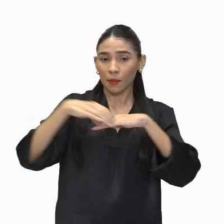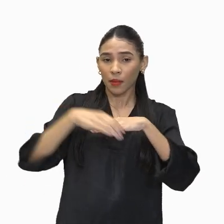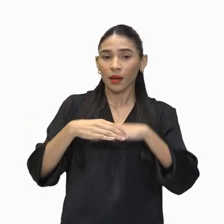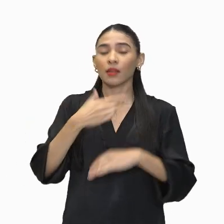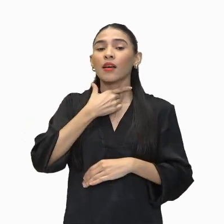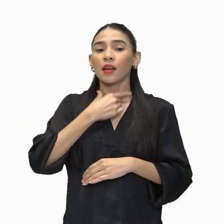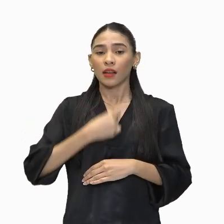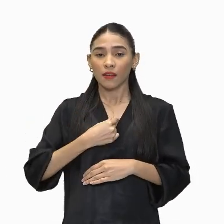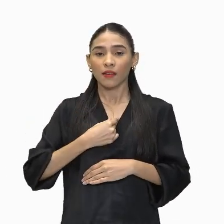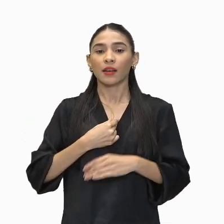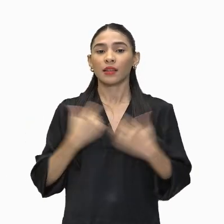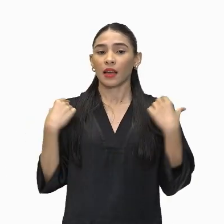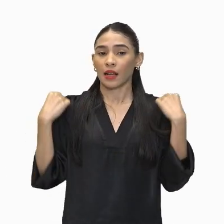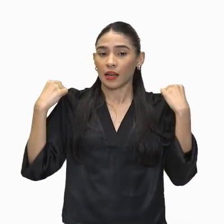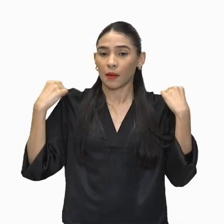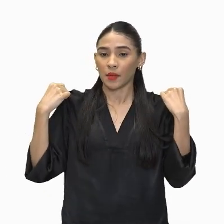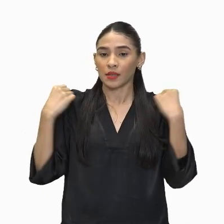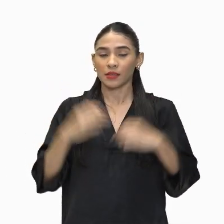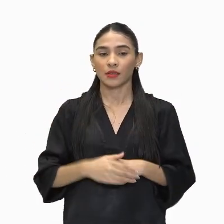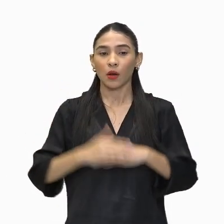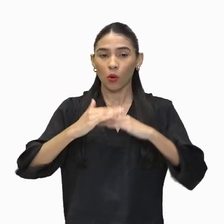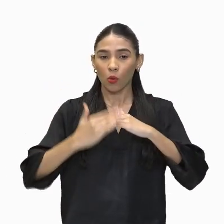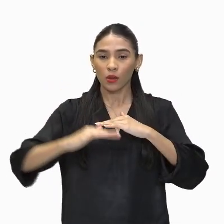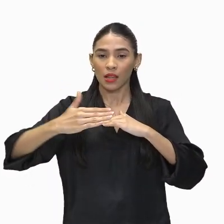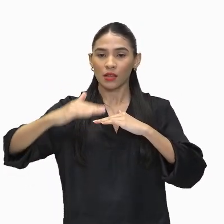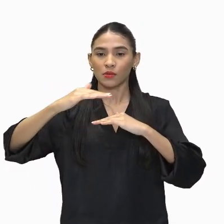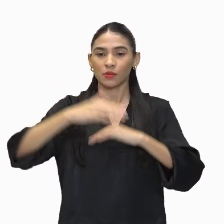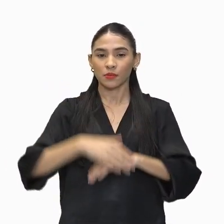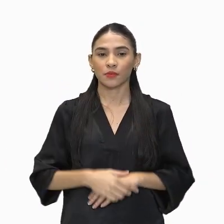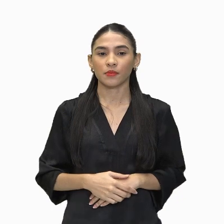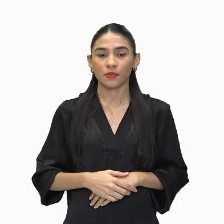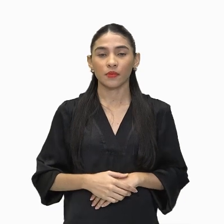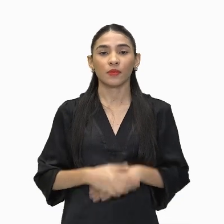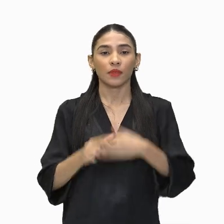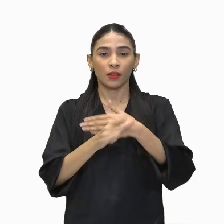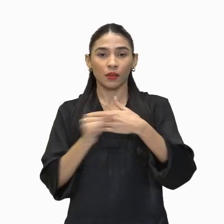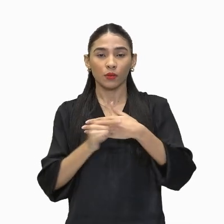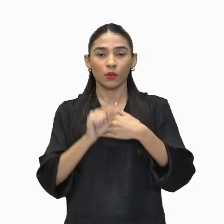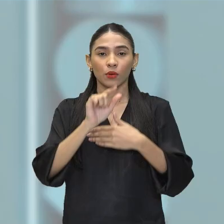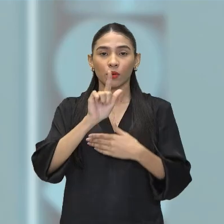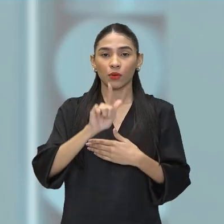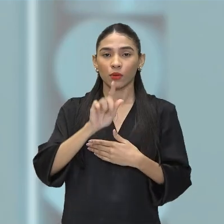as gravatas, as camisas, os lenços. Ferreira Goulart.